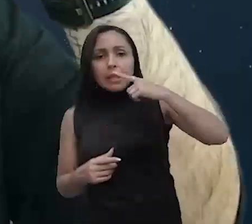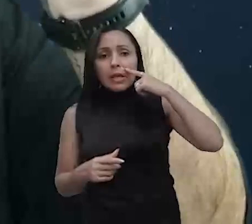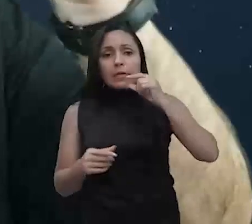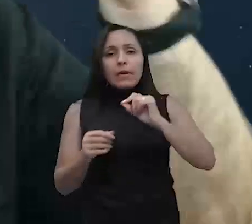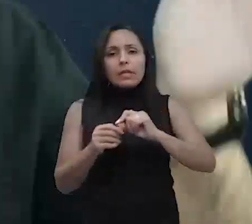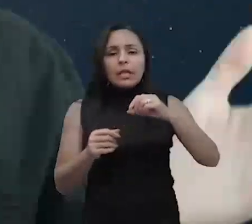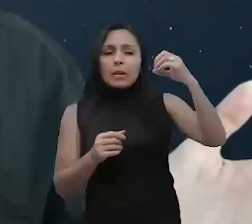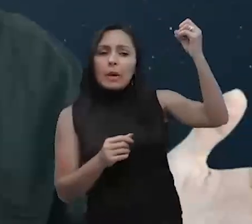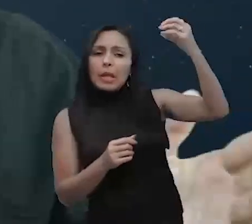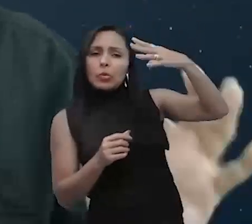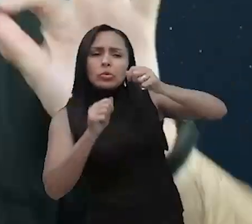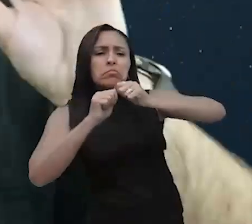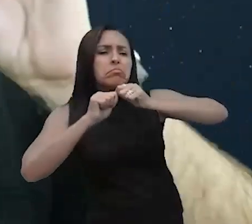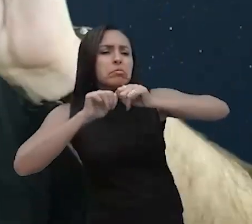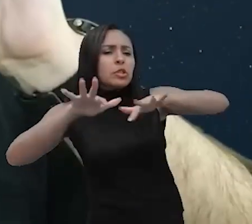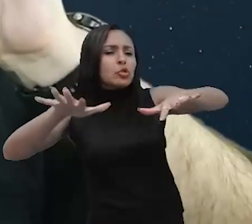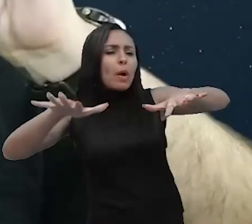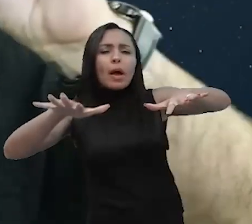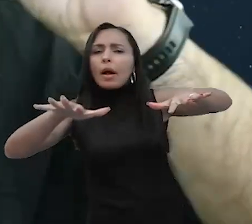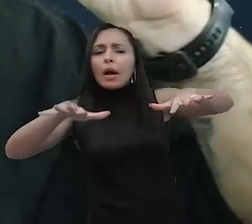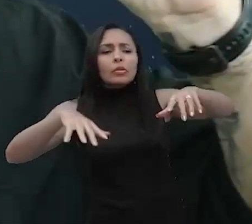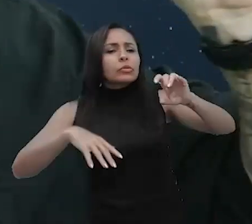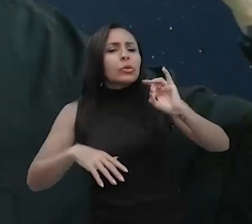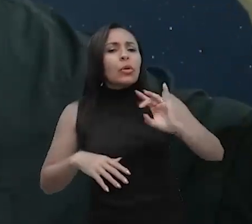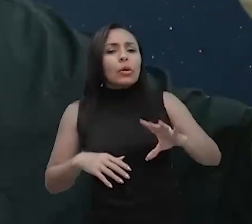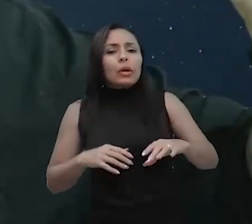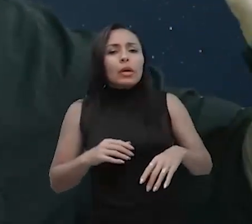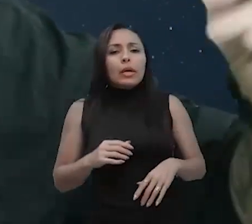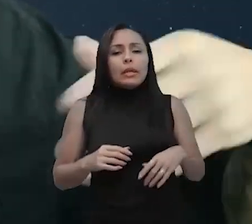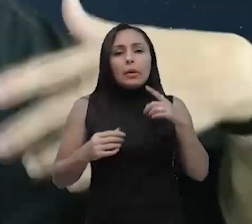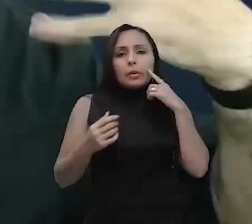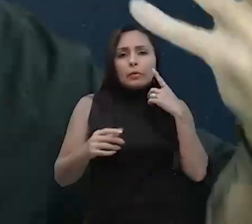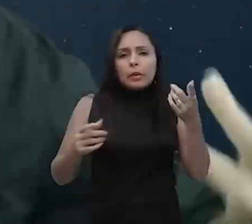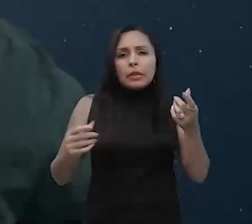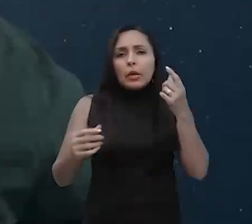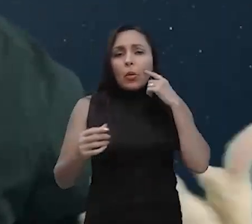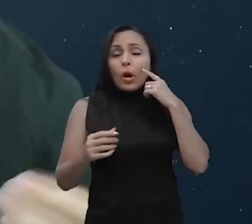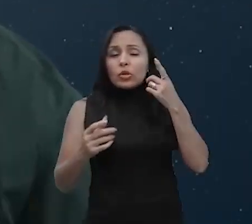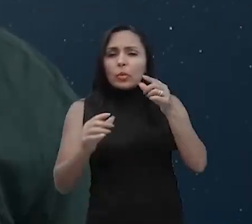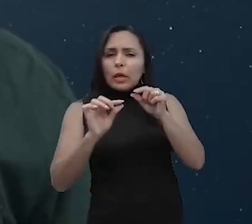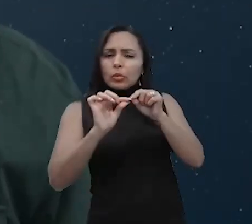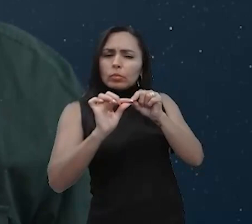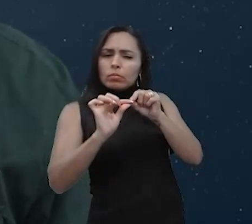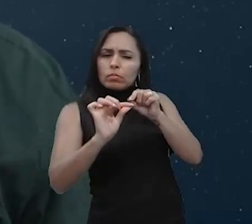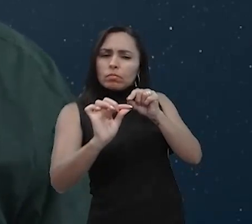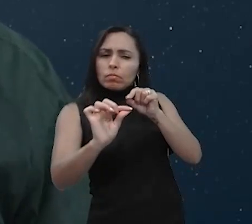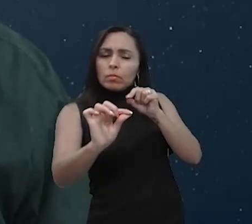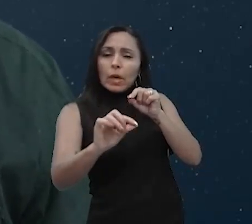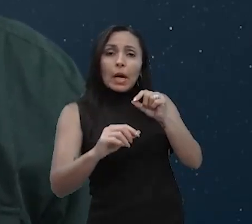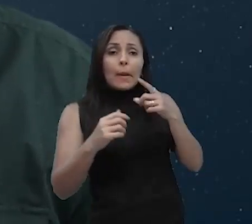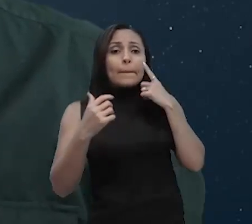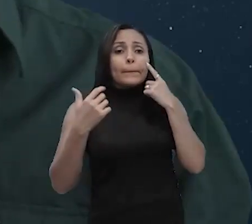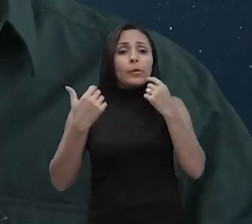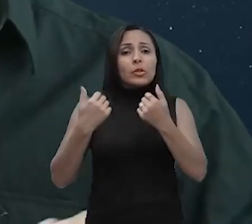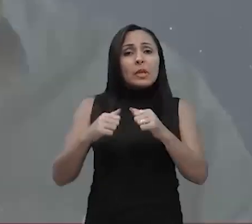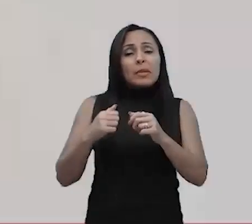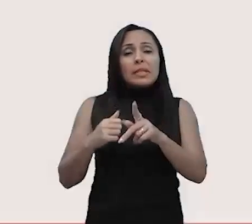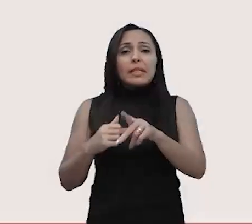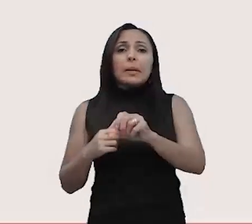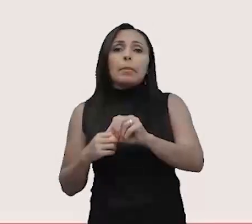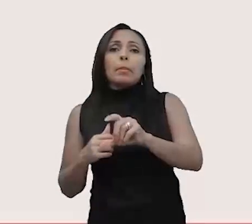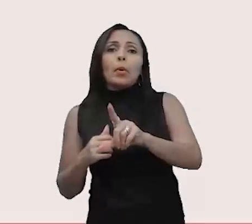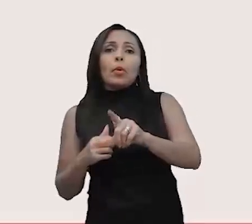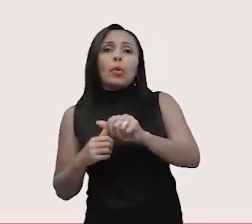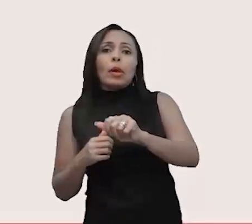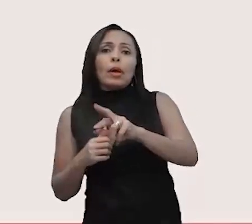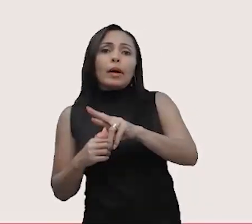se espalhar como um cone. Se você quiser que a luz tenha aquele aspecto de um feixe, você precisa de uma polarização. A